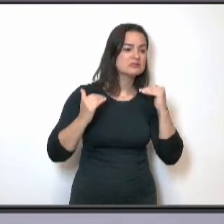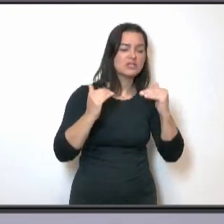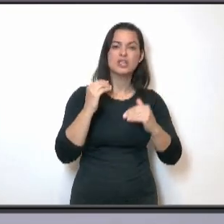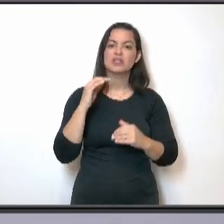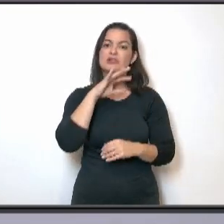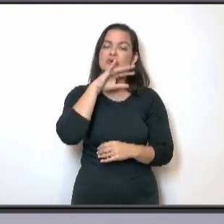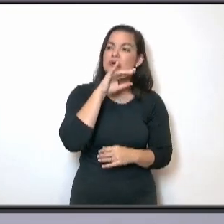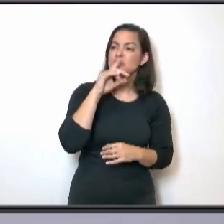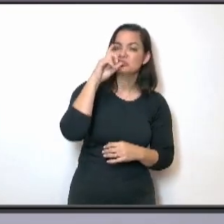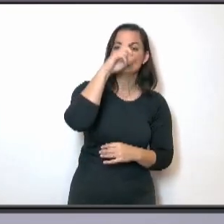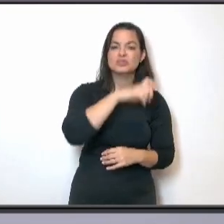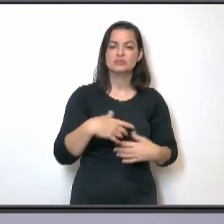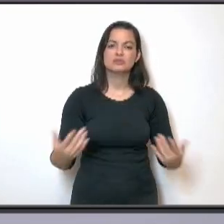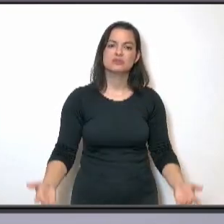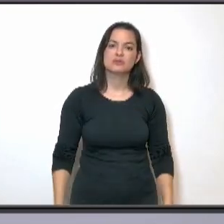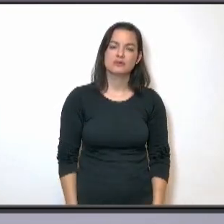ruim demais.